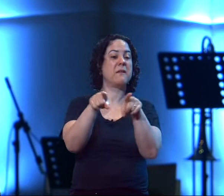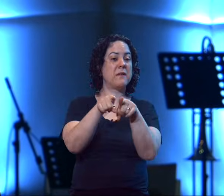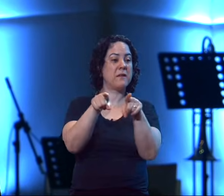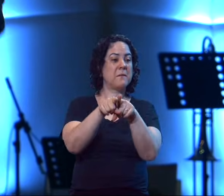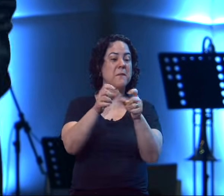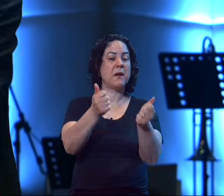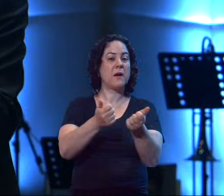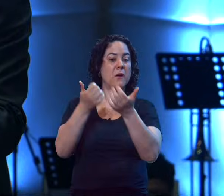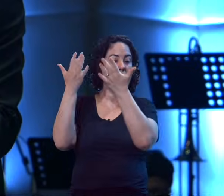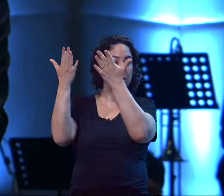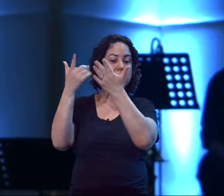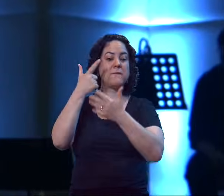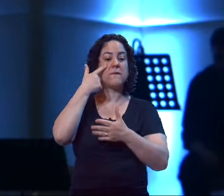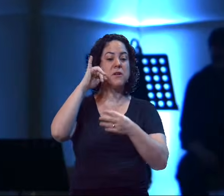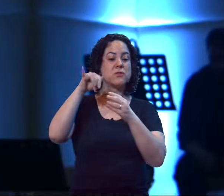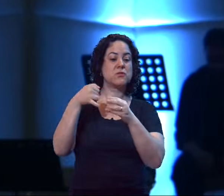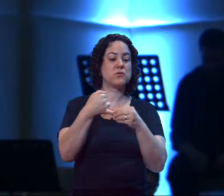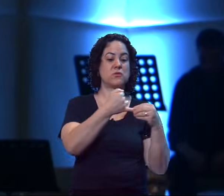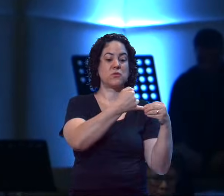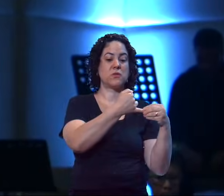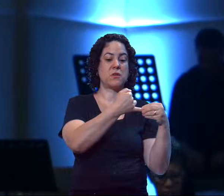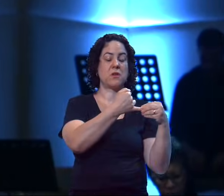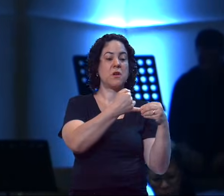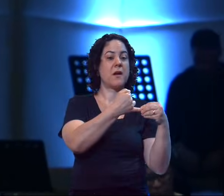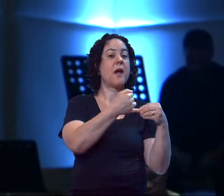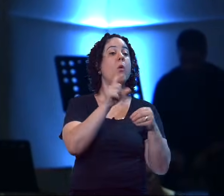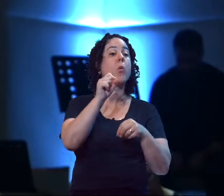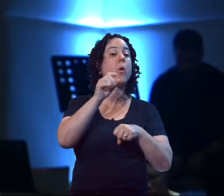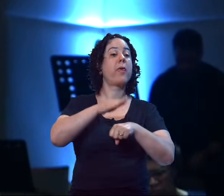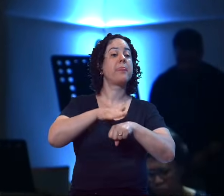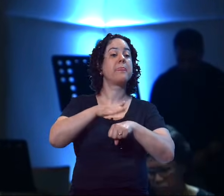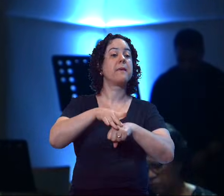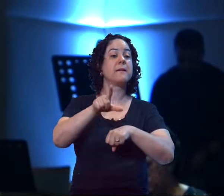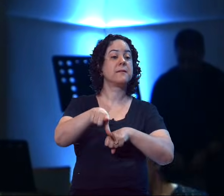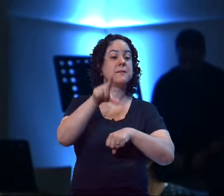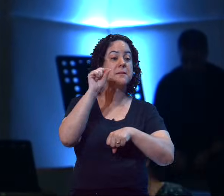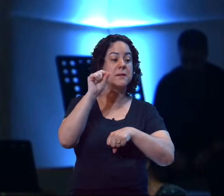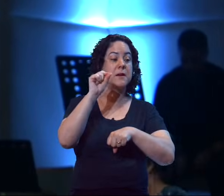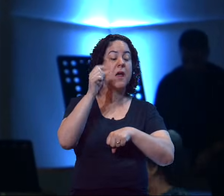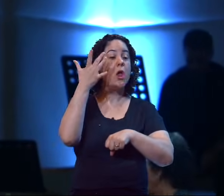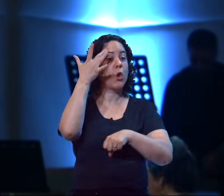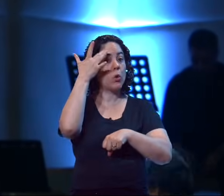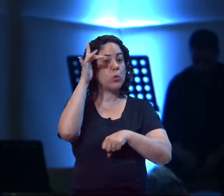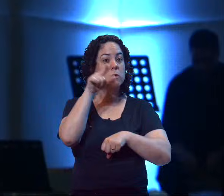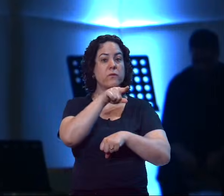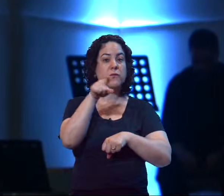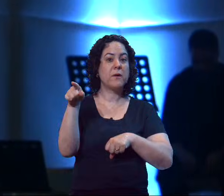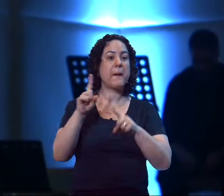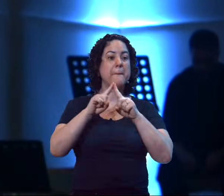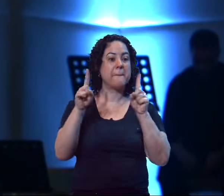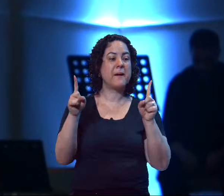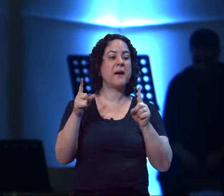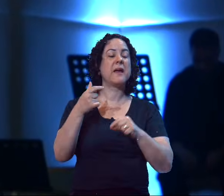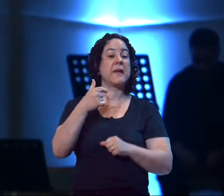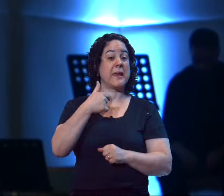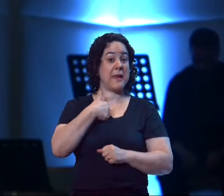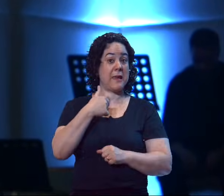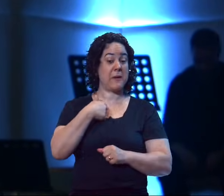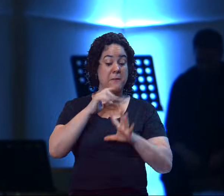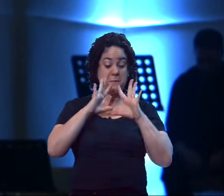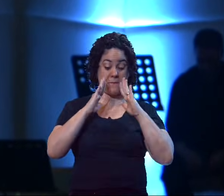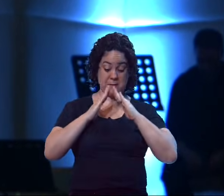Senhor. Olha Josué, ele tomou uma decisão. Eu não sei vocês, mas eu e a